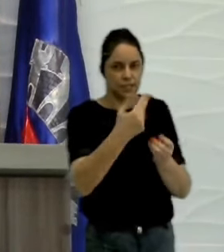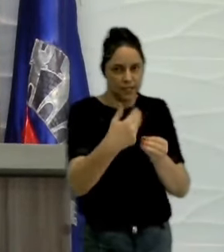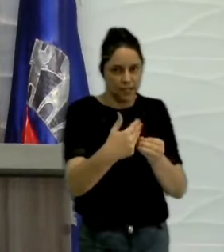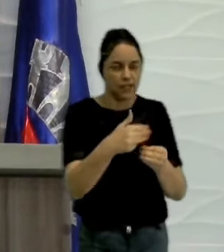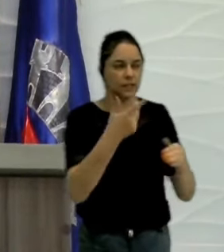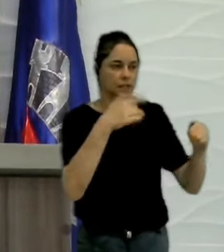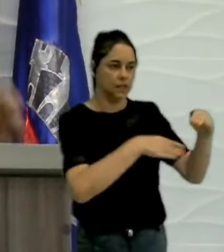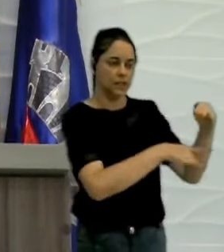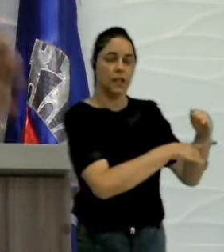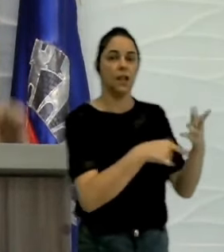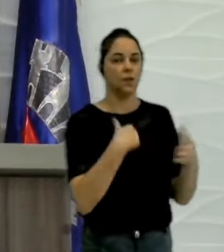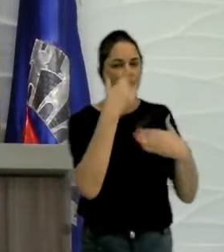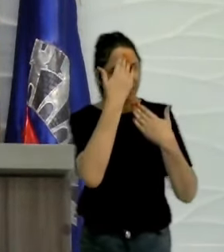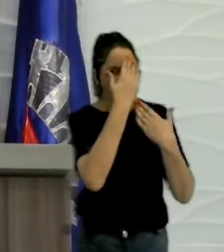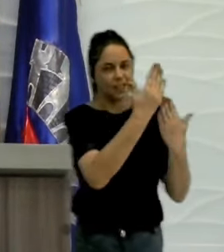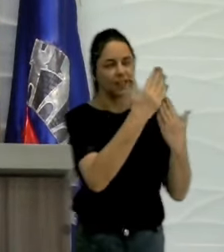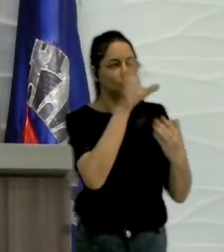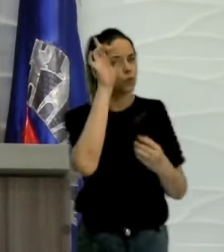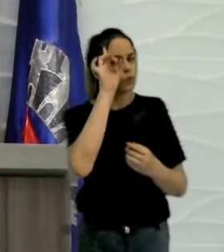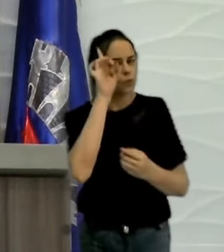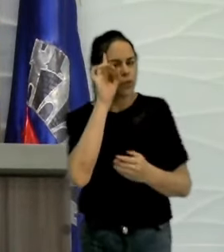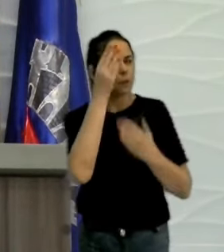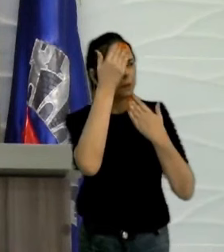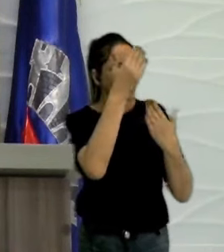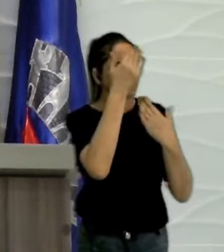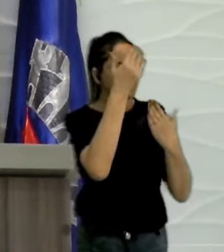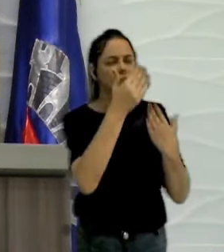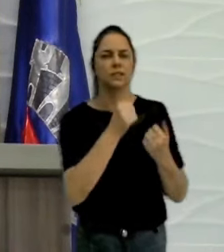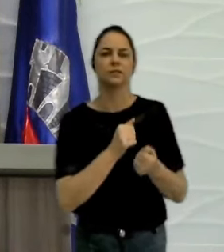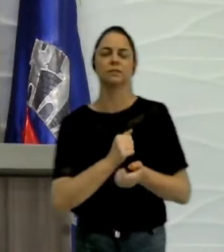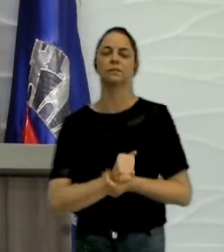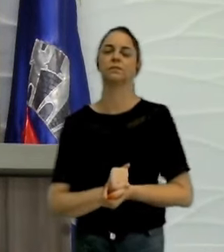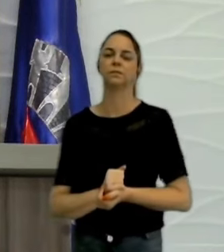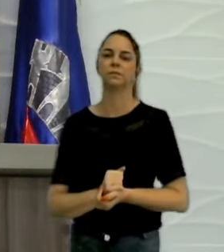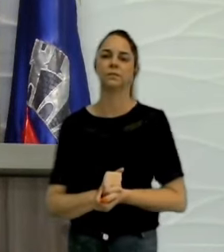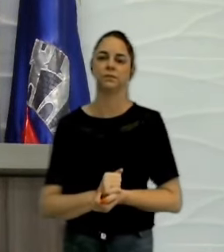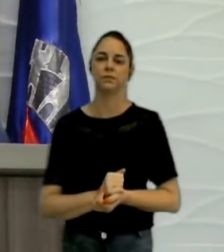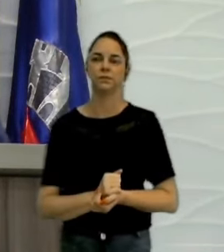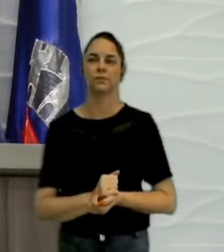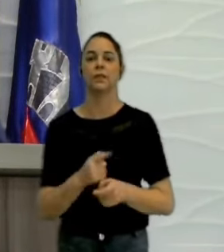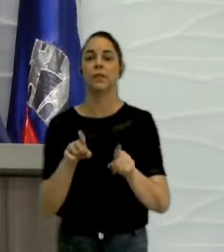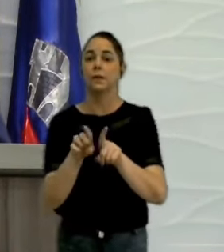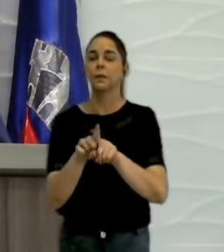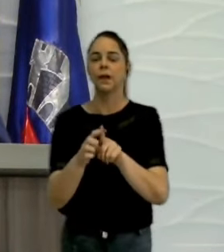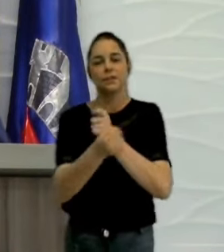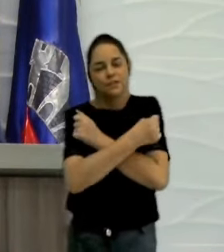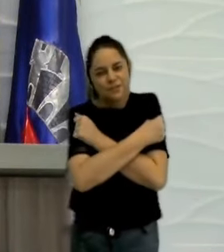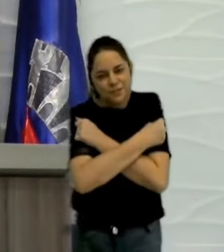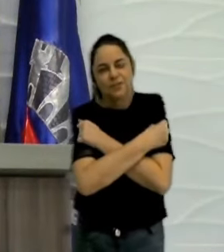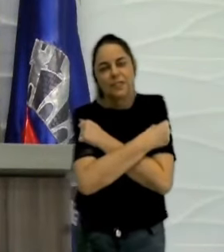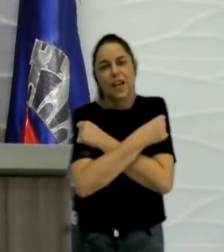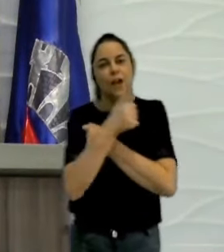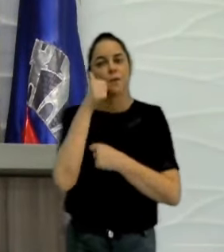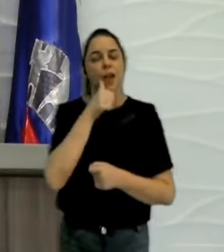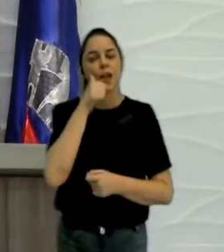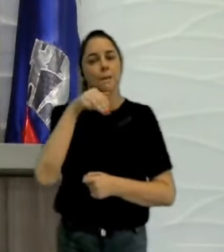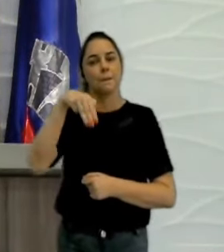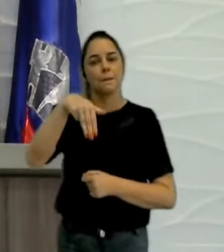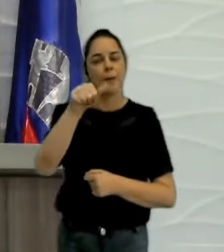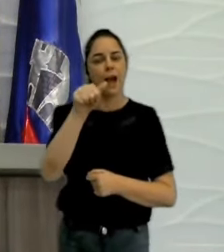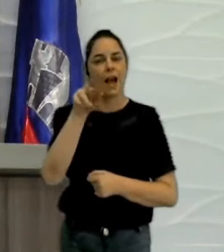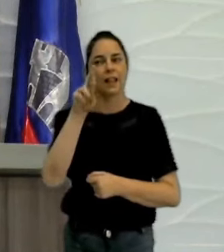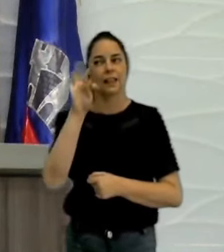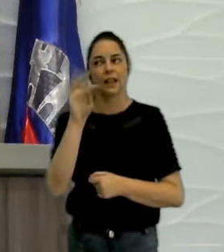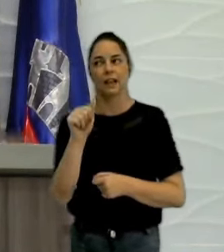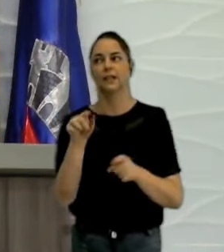que você dá todos os dias quando a gente vai ali. Quero mandar também um forte abraço para a dona Marta,